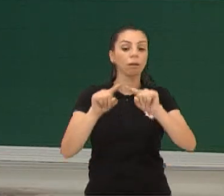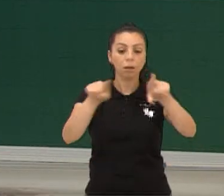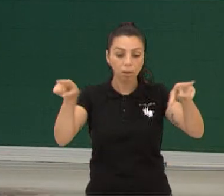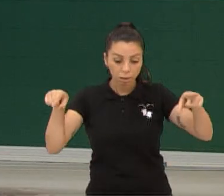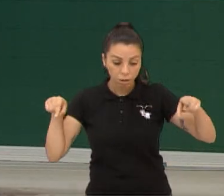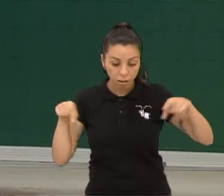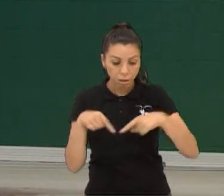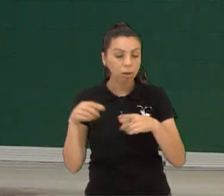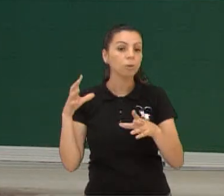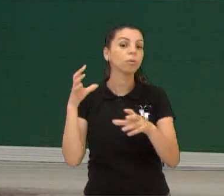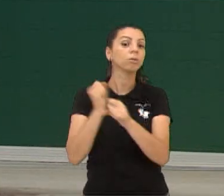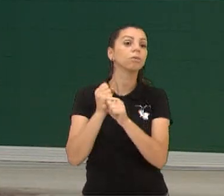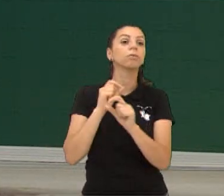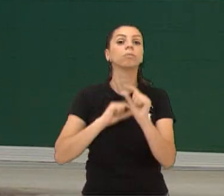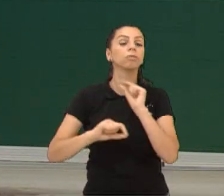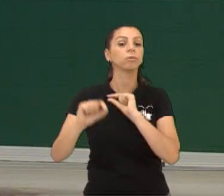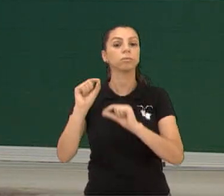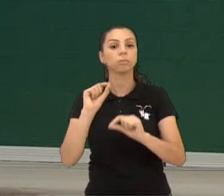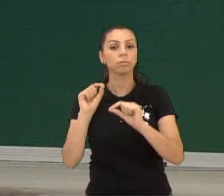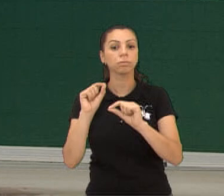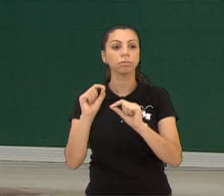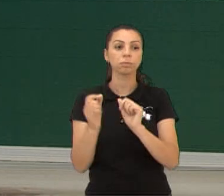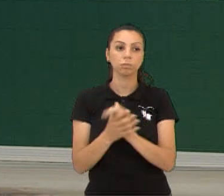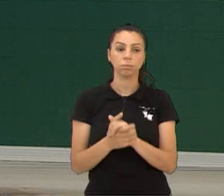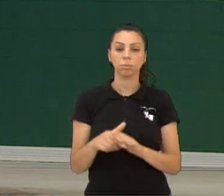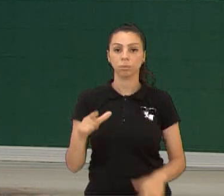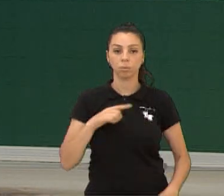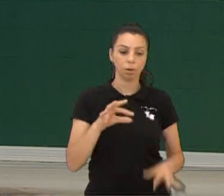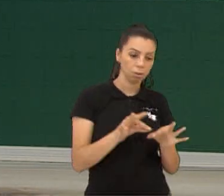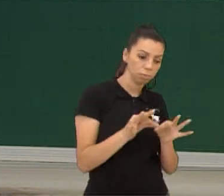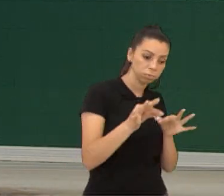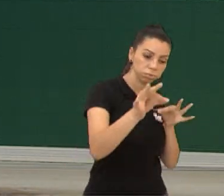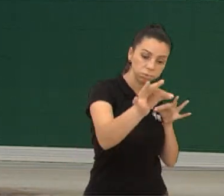A minha área total é quem? Eu vou ter aqui,